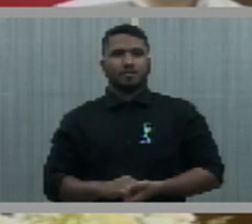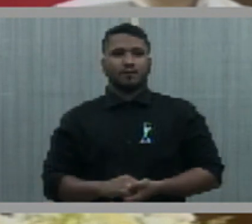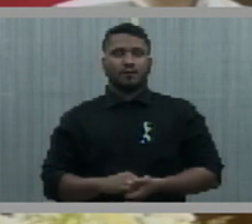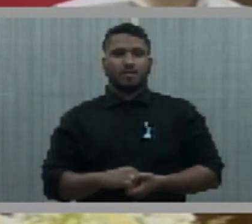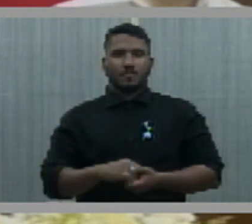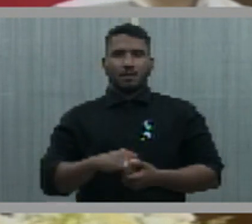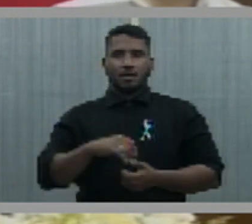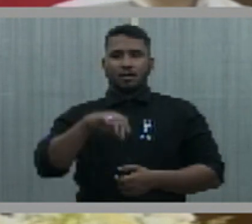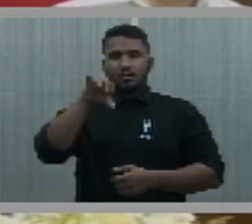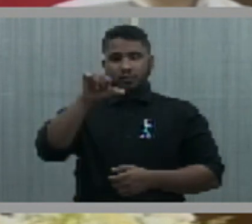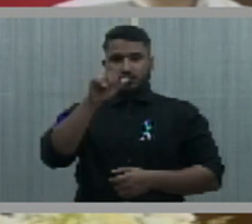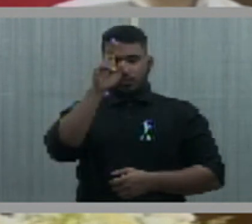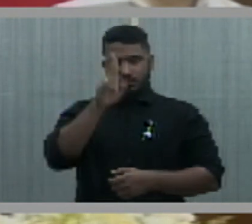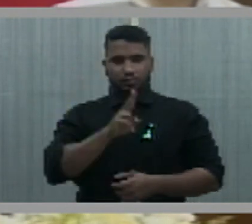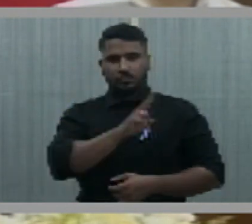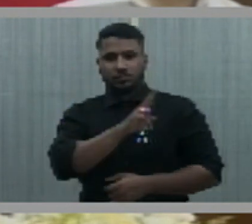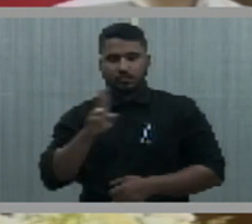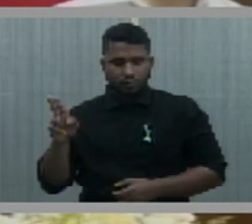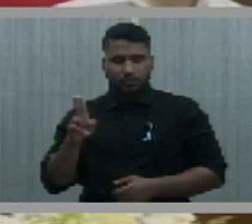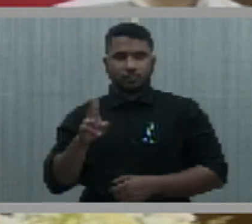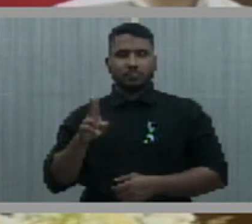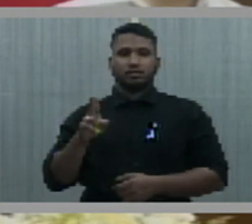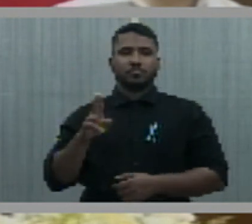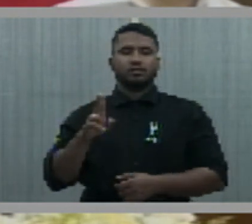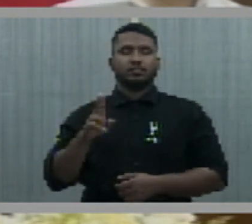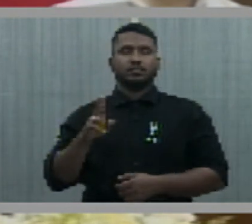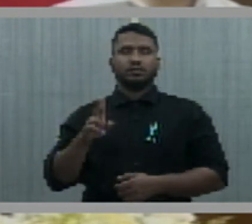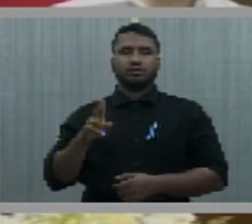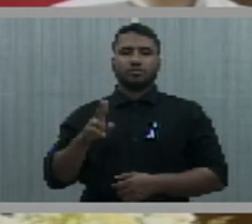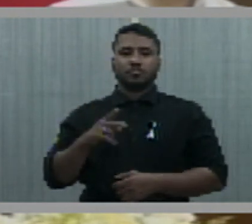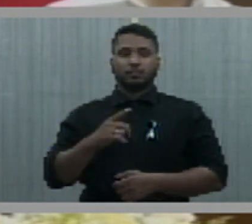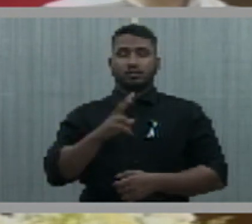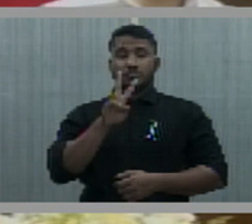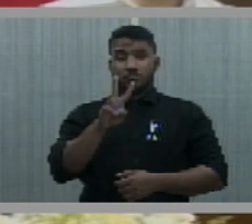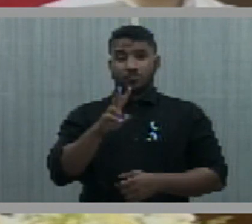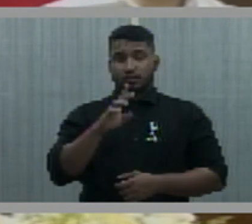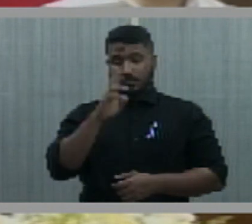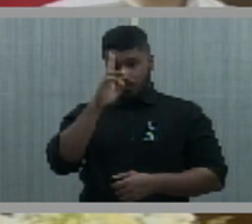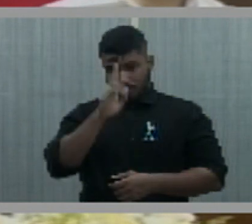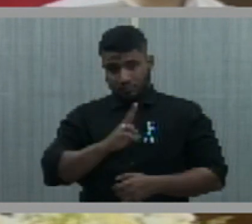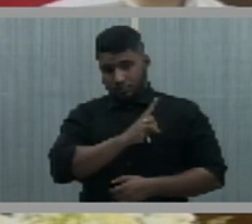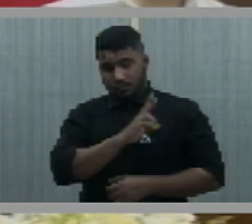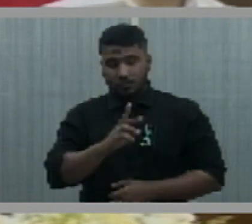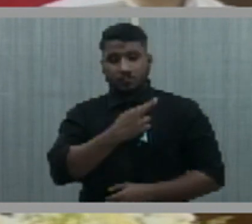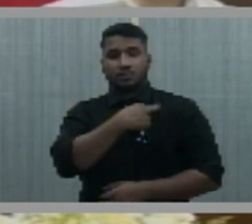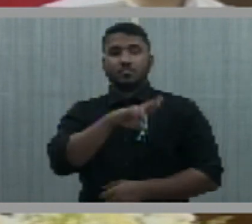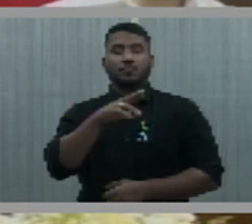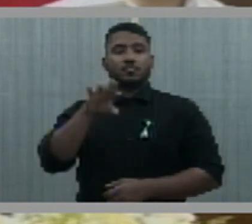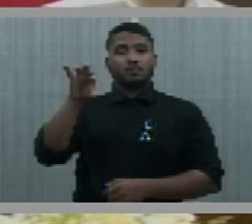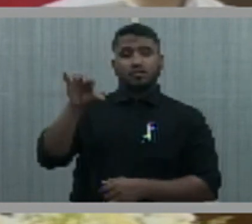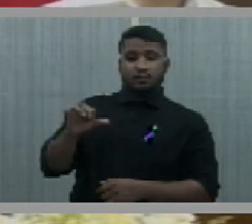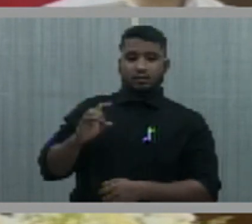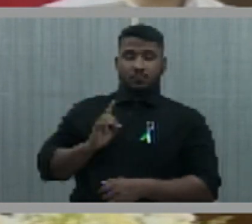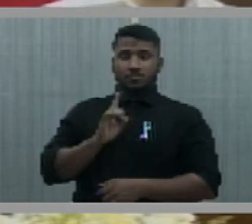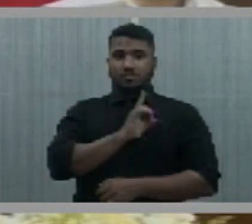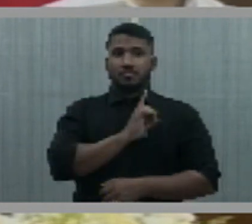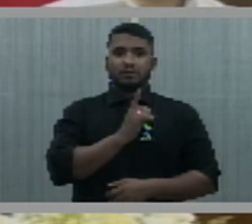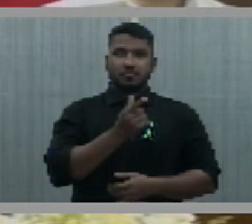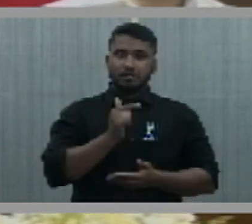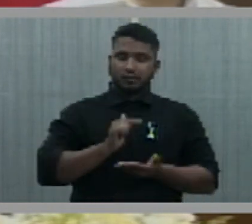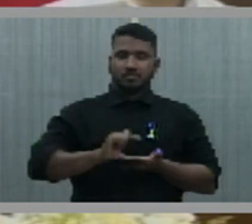ordenou 9 padres do clero diocesano, 2 padres religiosos e 9 diáconos